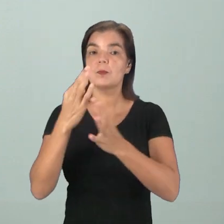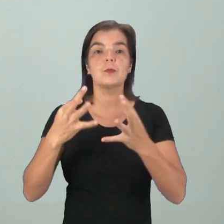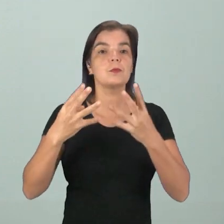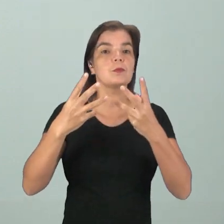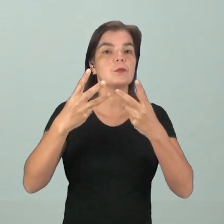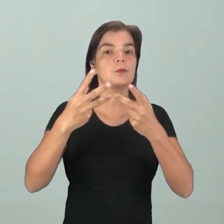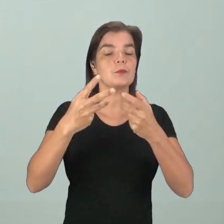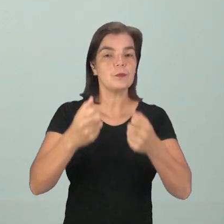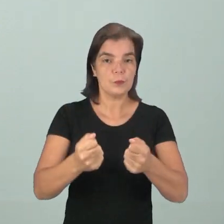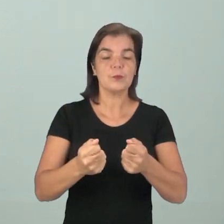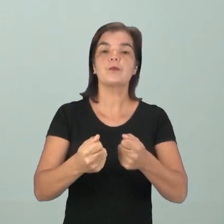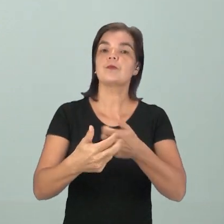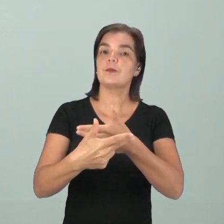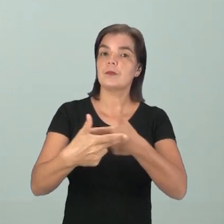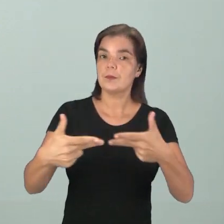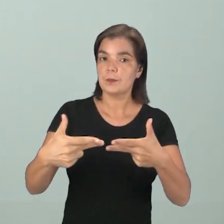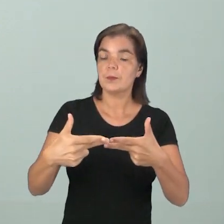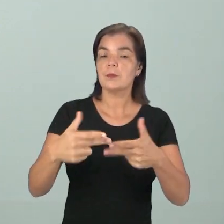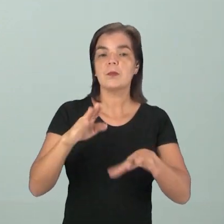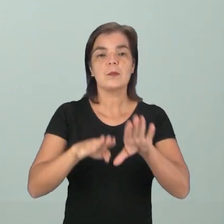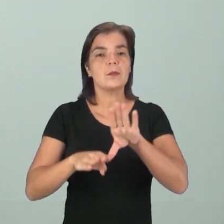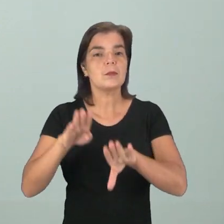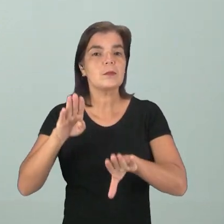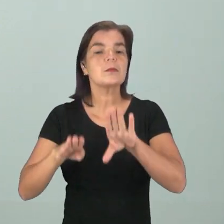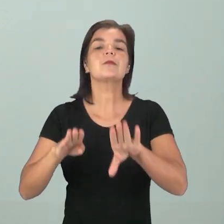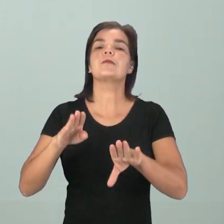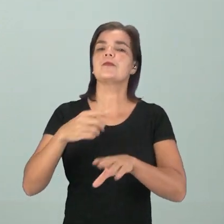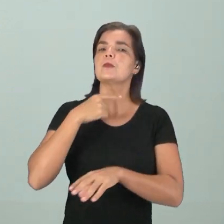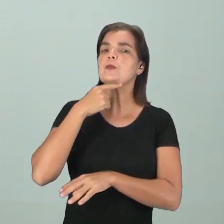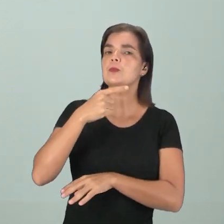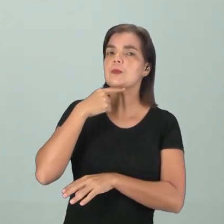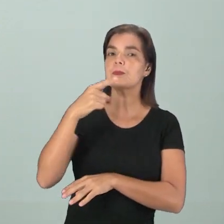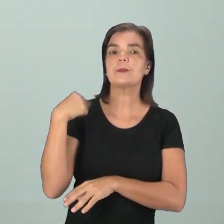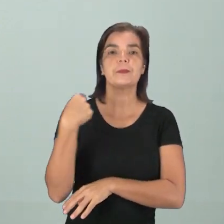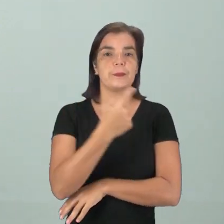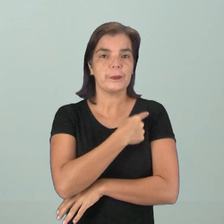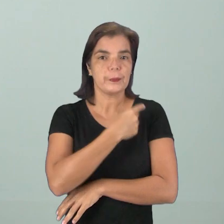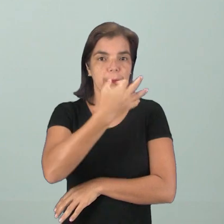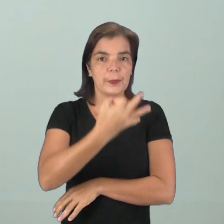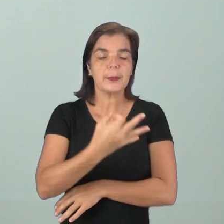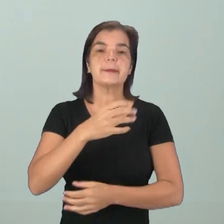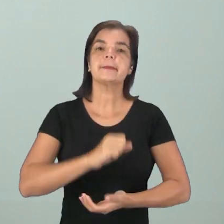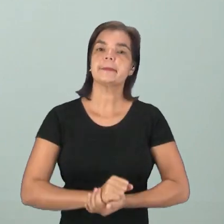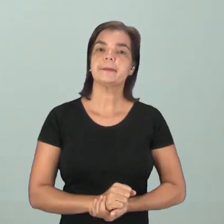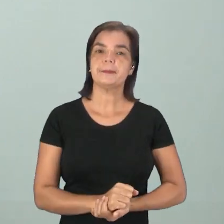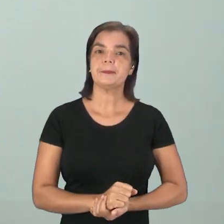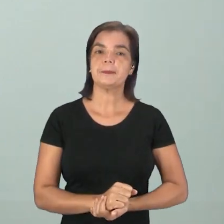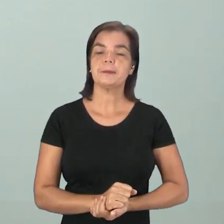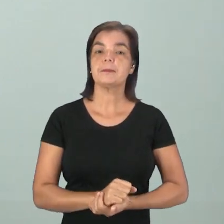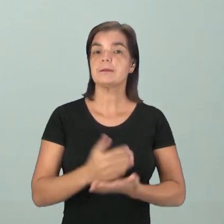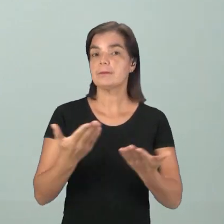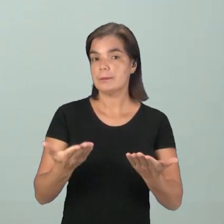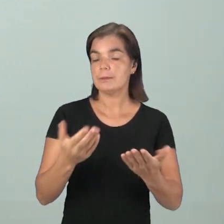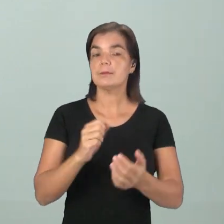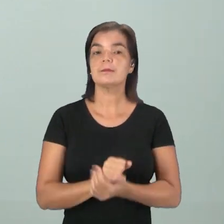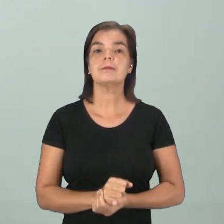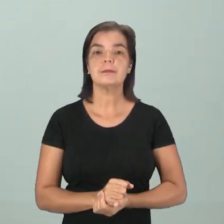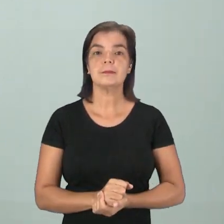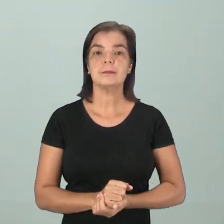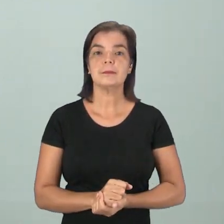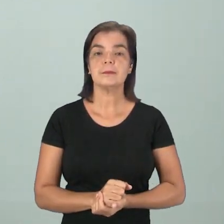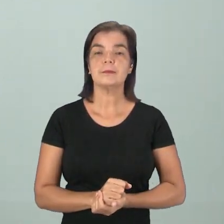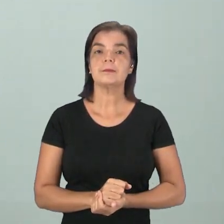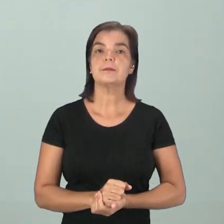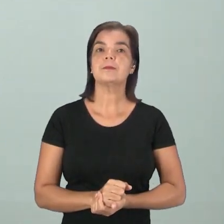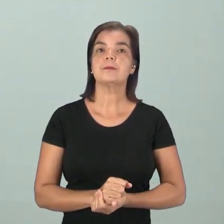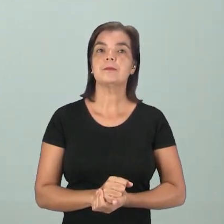todas essas questões que muitas vezes são dúvidas para a gente, certo? Então, basicamente, são essas